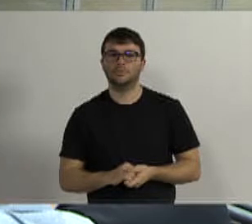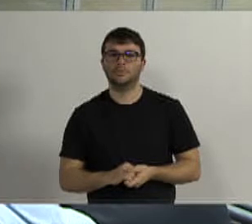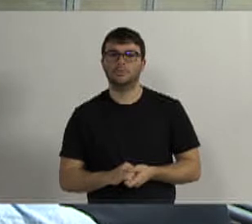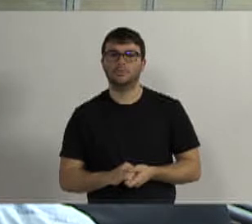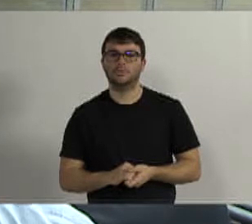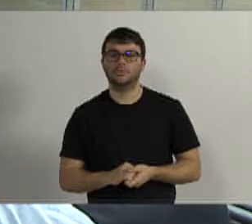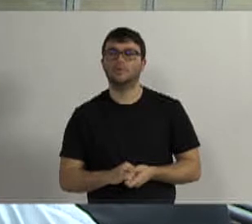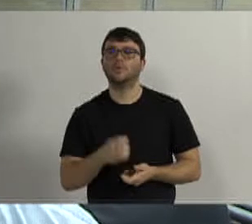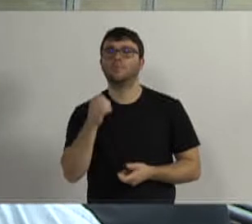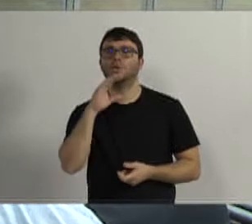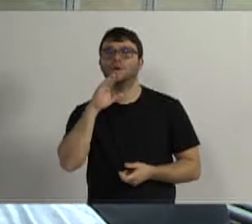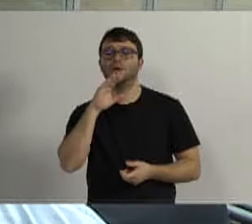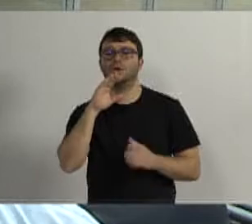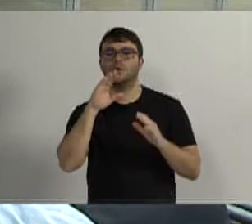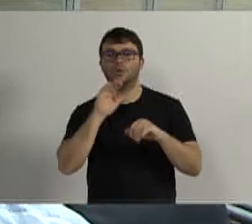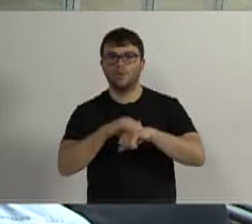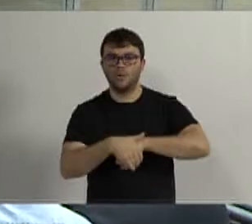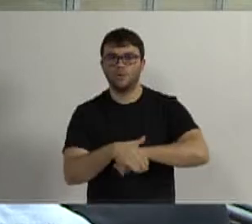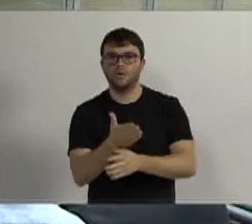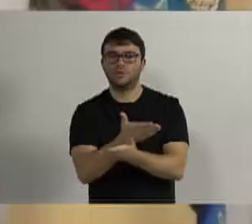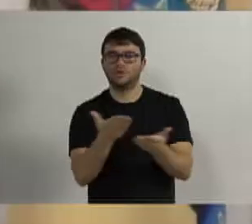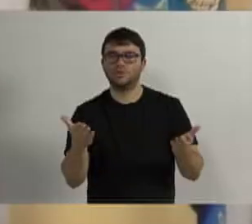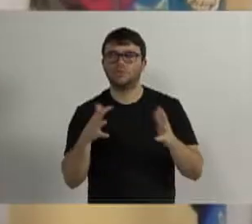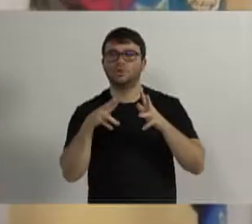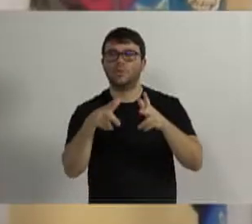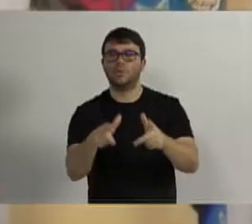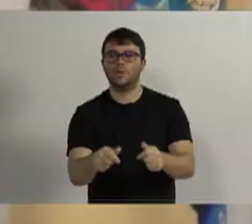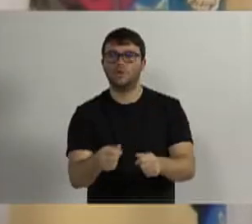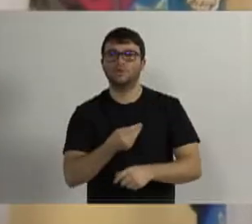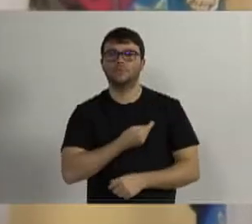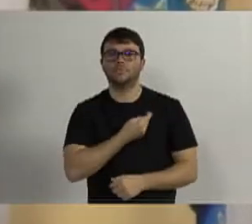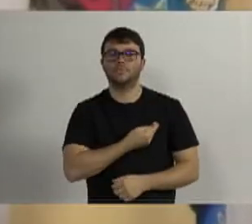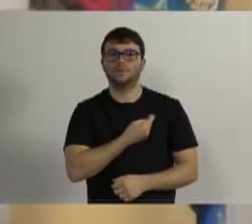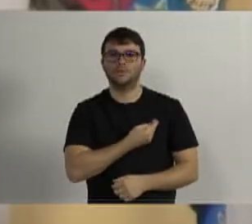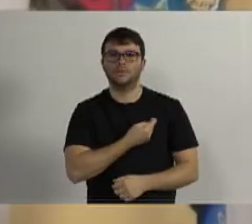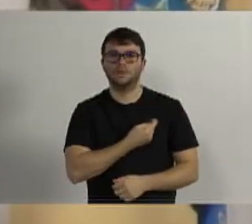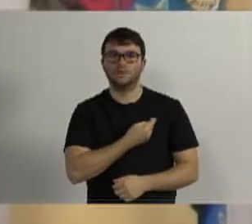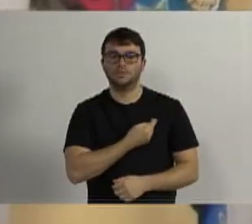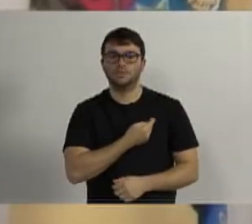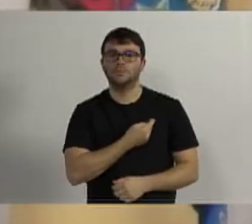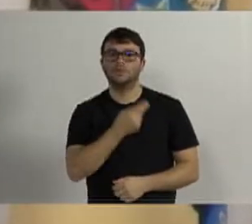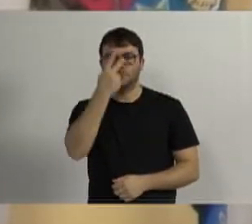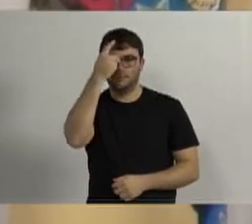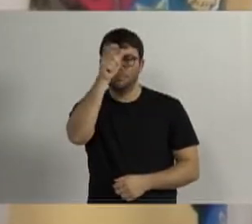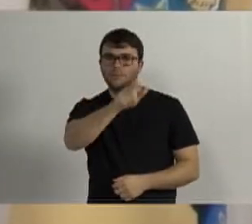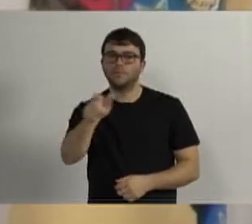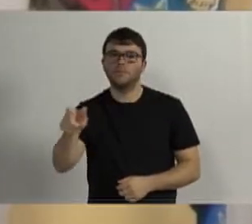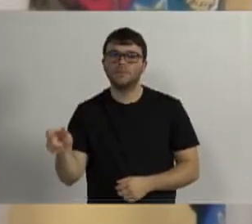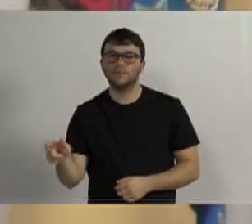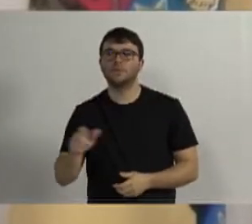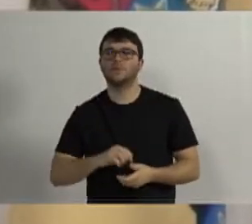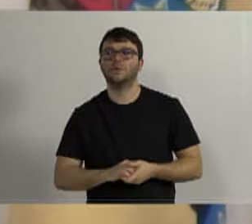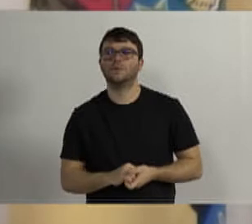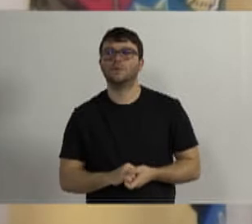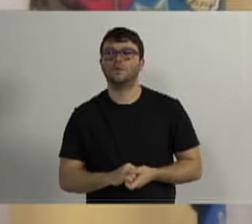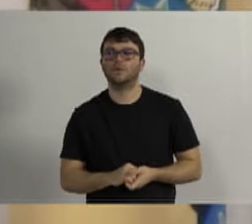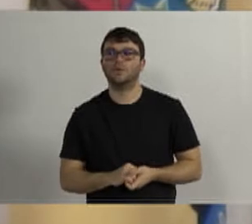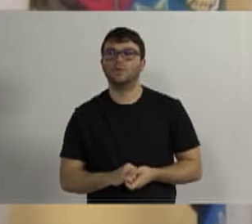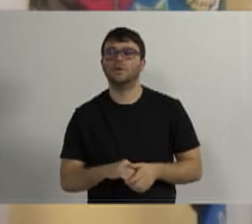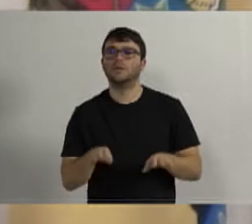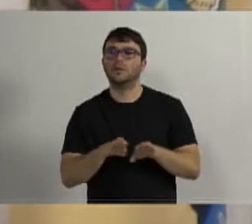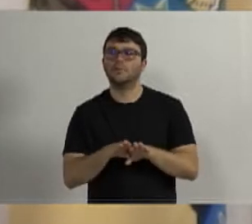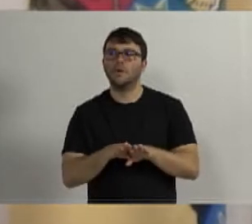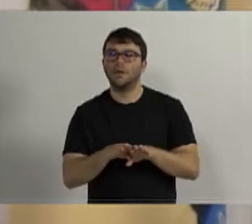Boa noite a todos e todos os presentes as autoridades é quem nos acompanha